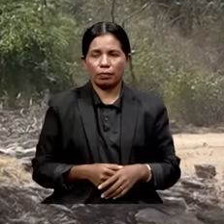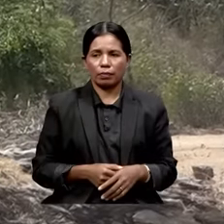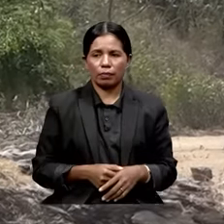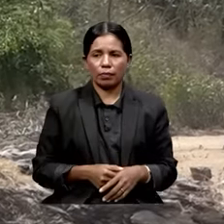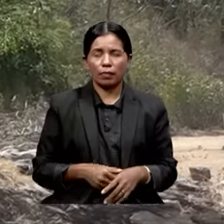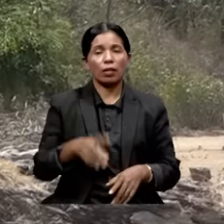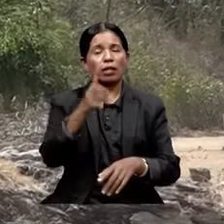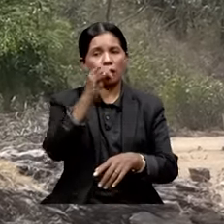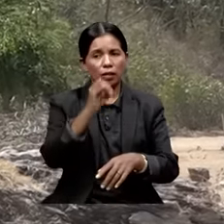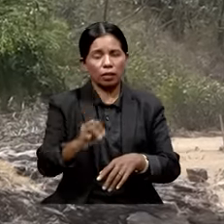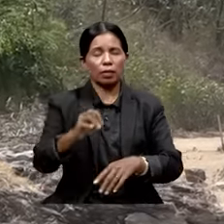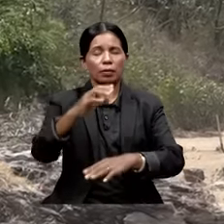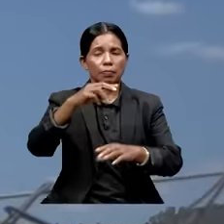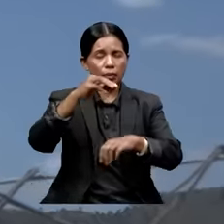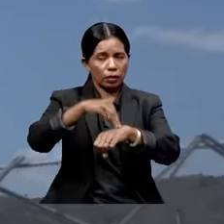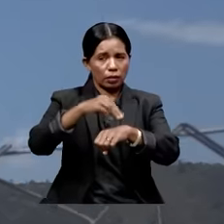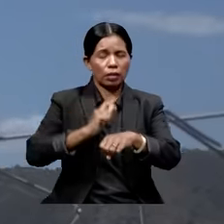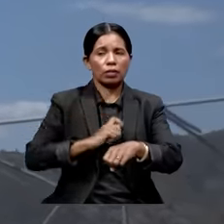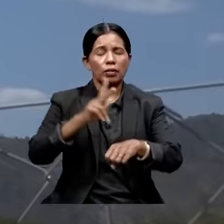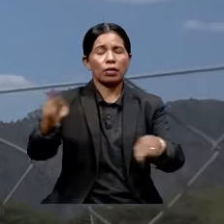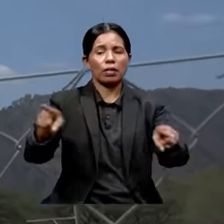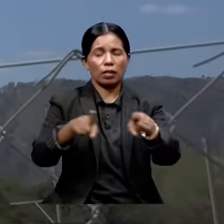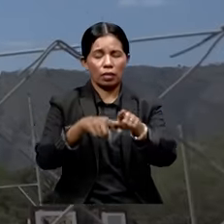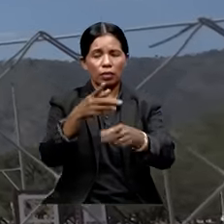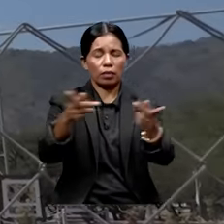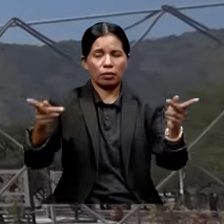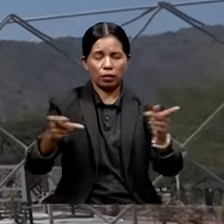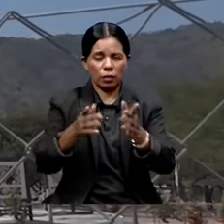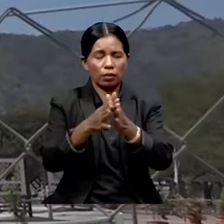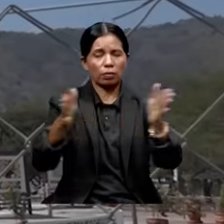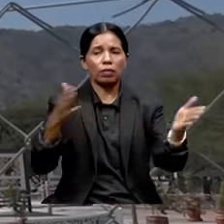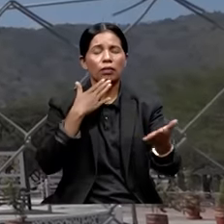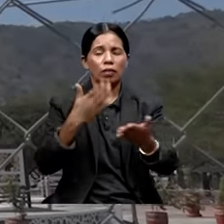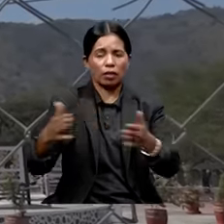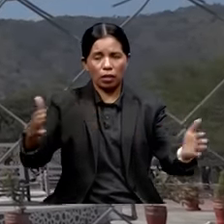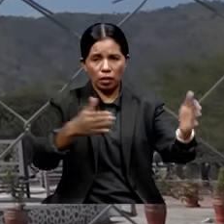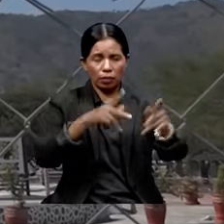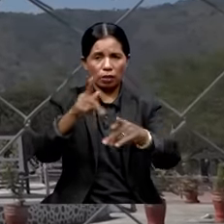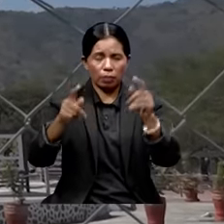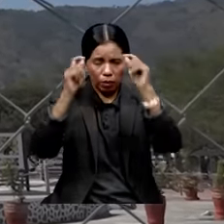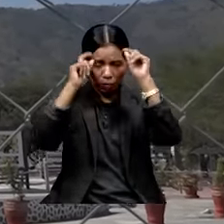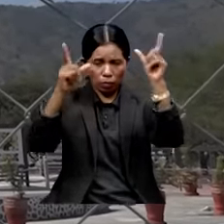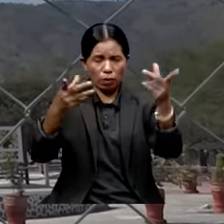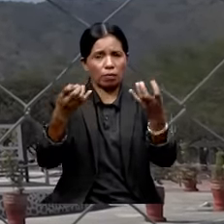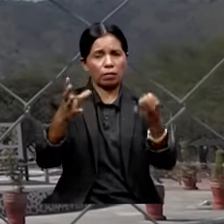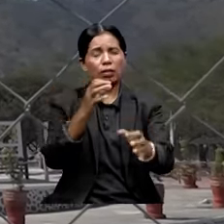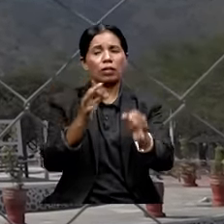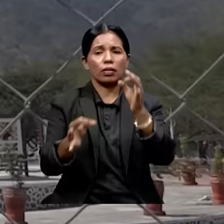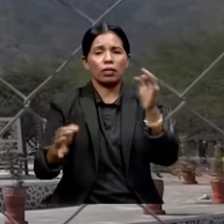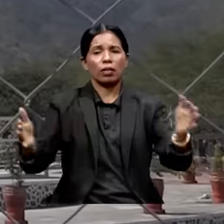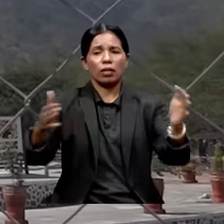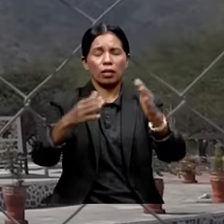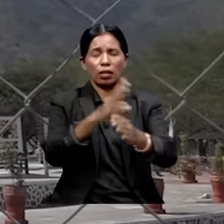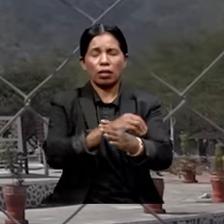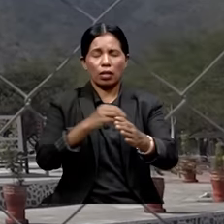Ia dili misa nebe halau ya tasitolu nudar evento monumental ida nebe halibur Timor-Leste rihun barihun, mas ke haleu ho